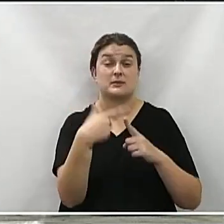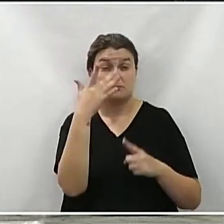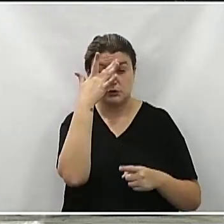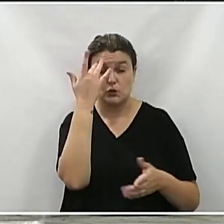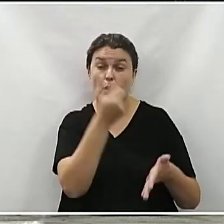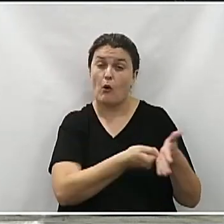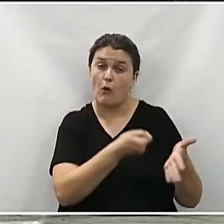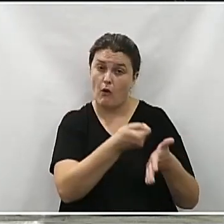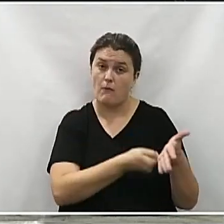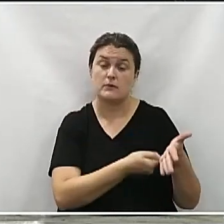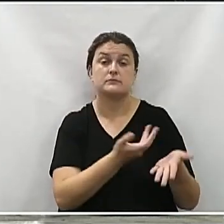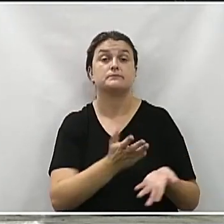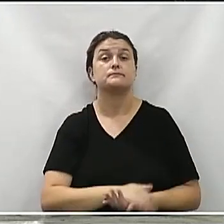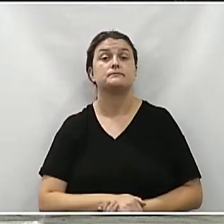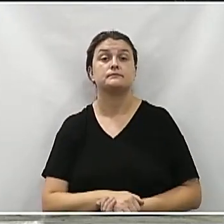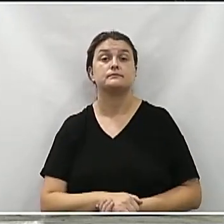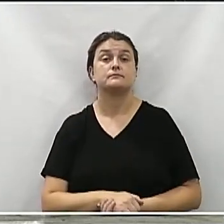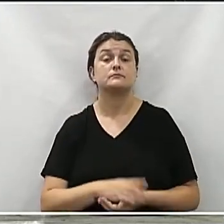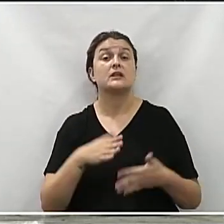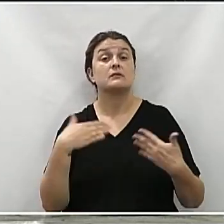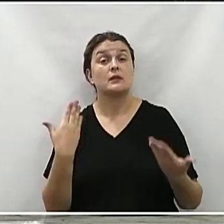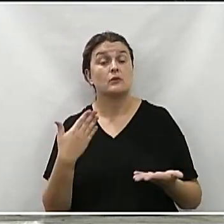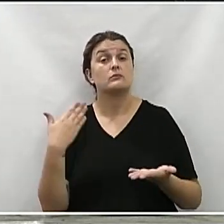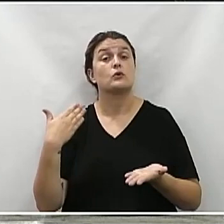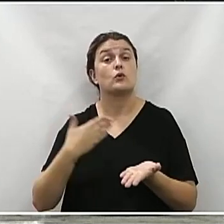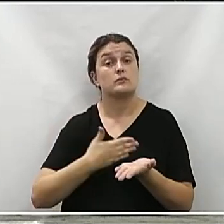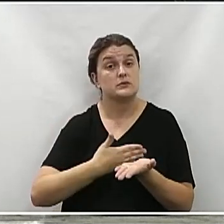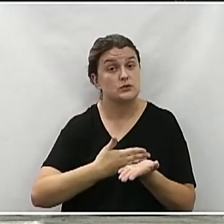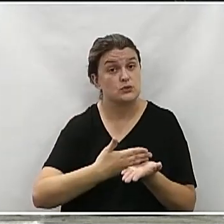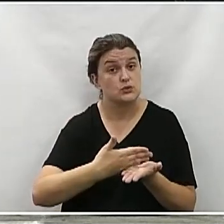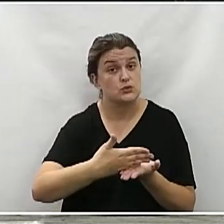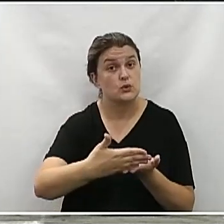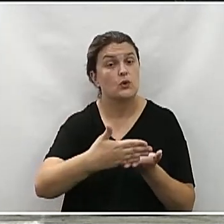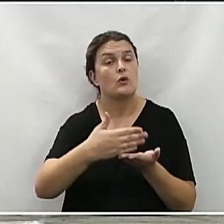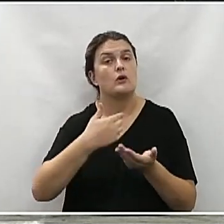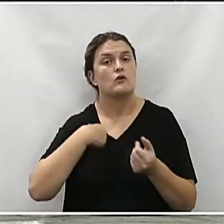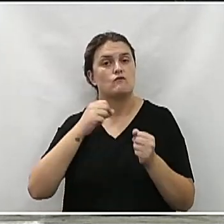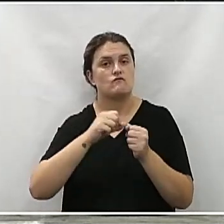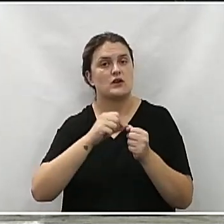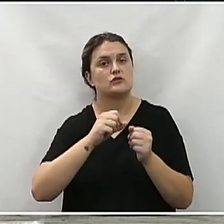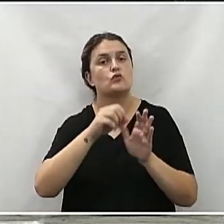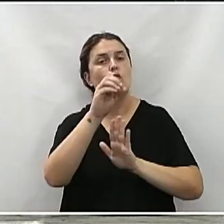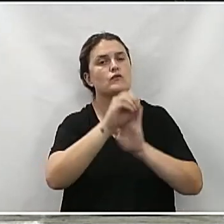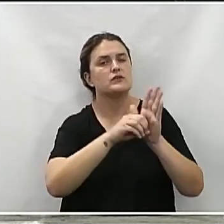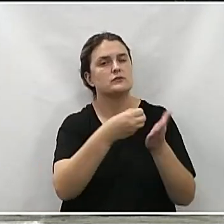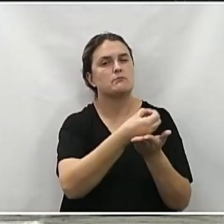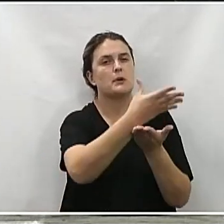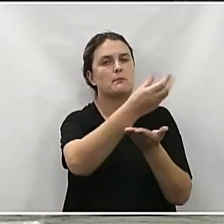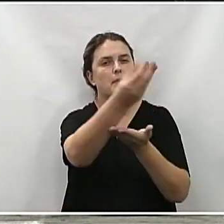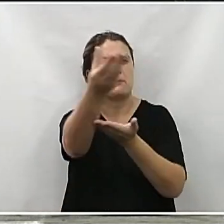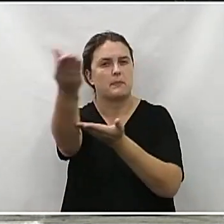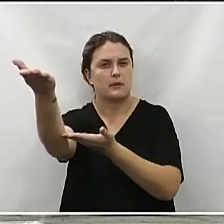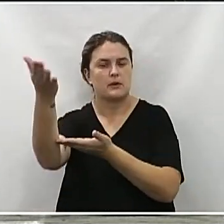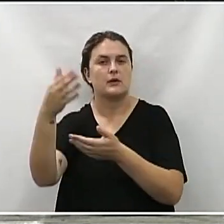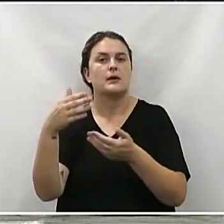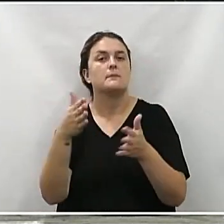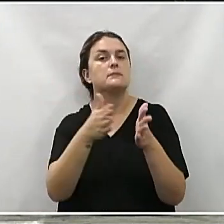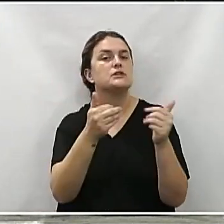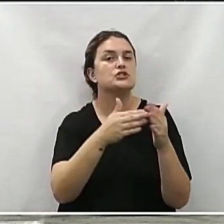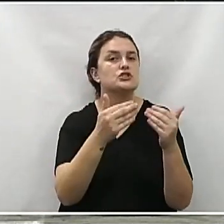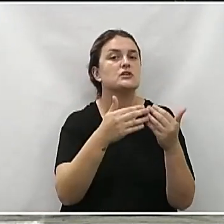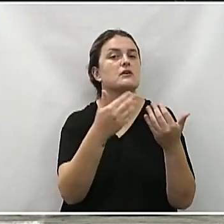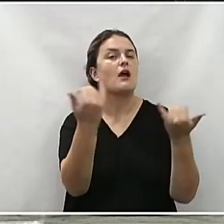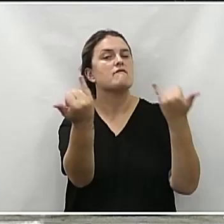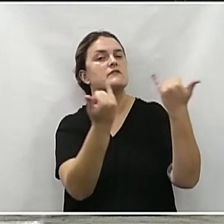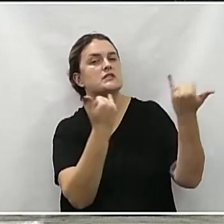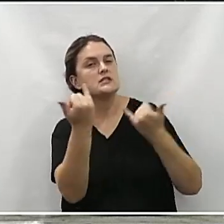realmente então nós estamos desde o começo do mandato eu tenho mandado ofícios no tempo ainda do senhor Anacleto pedindo